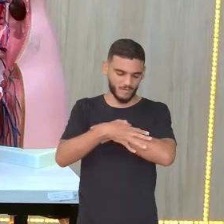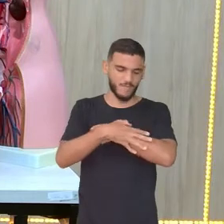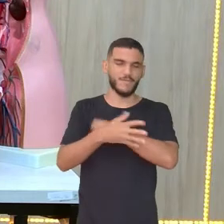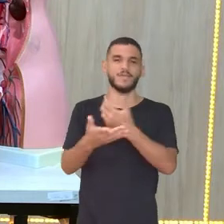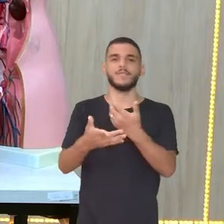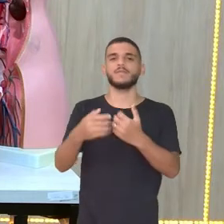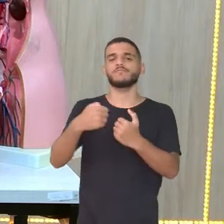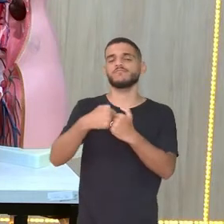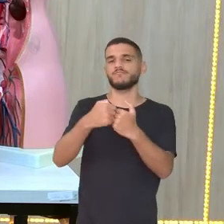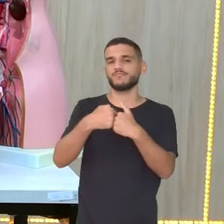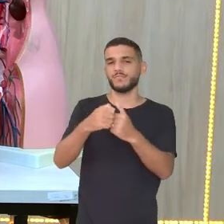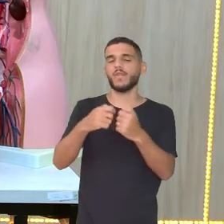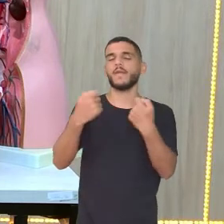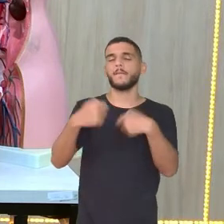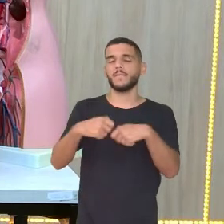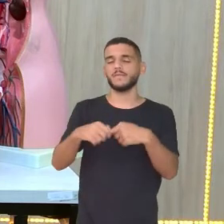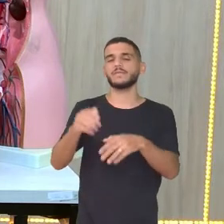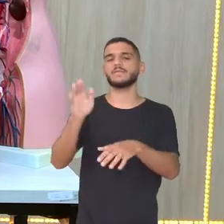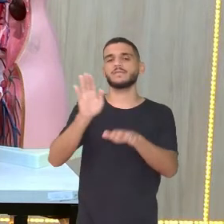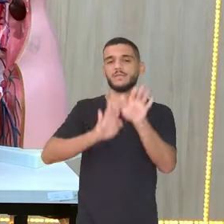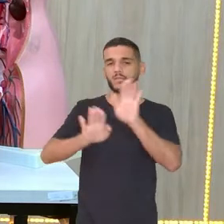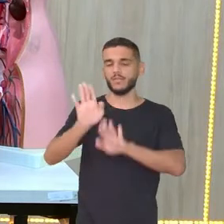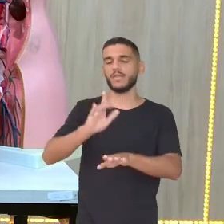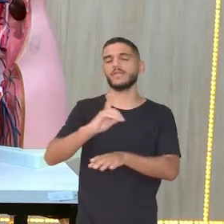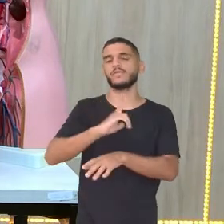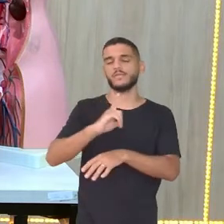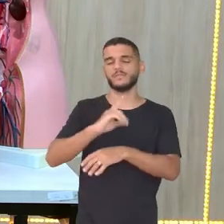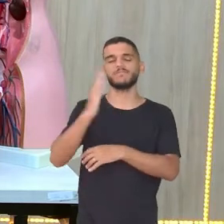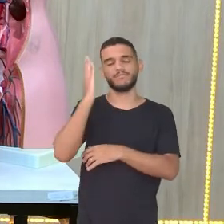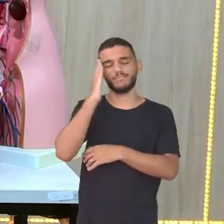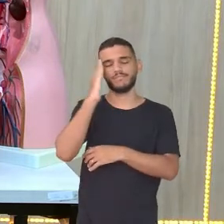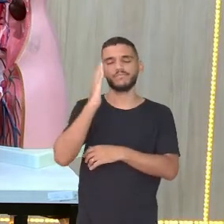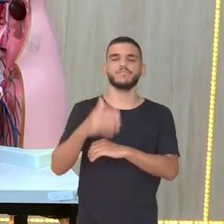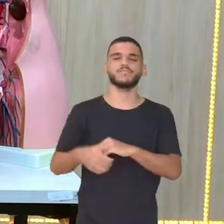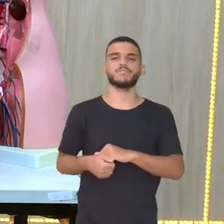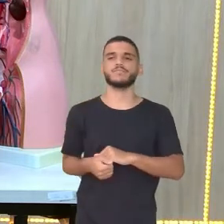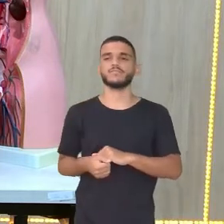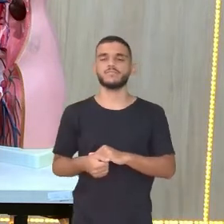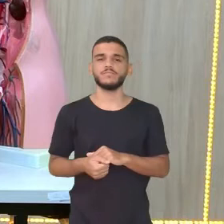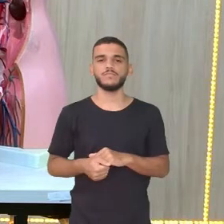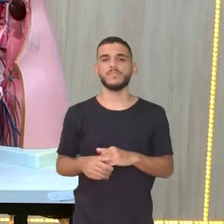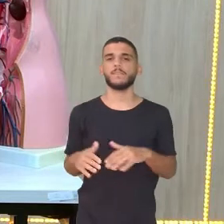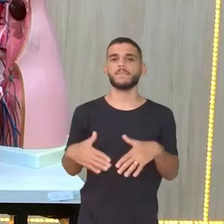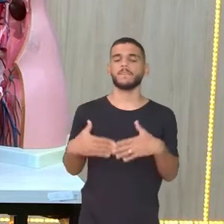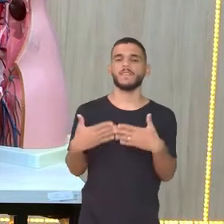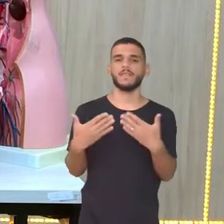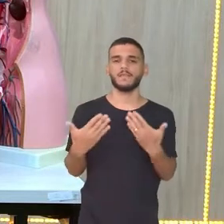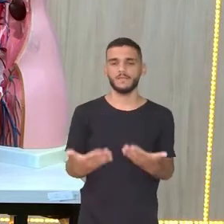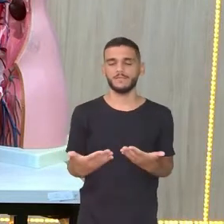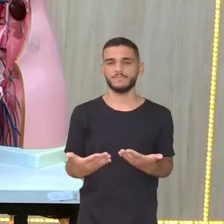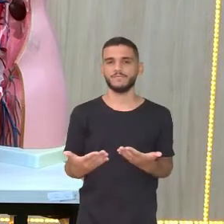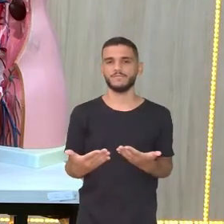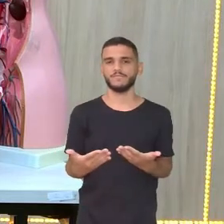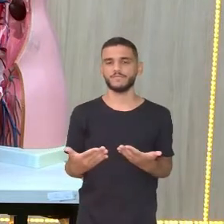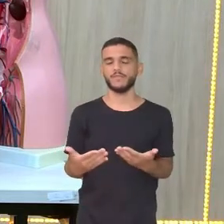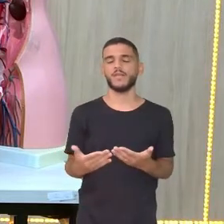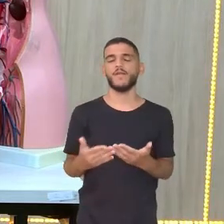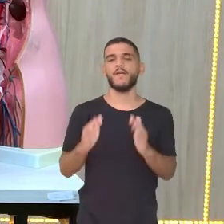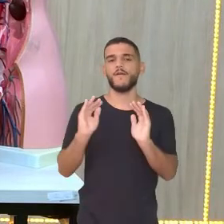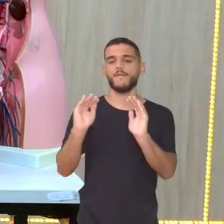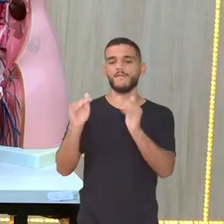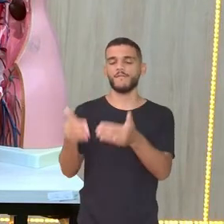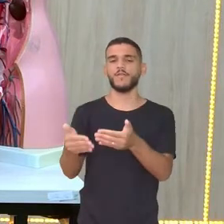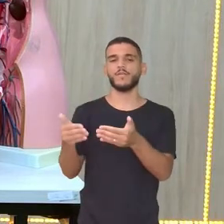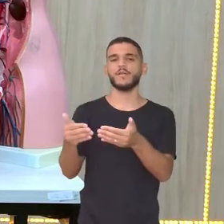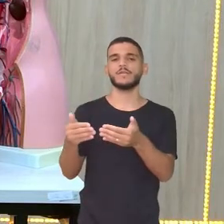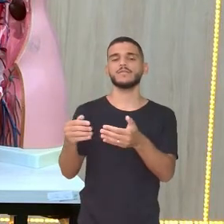cuidado em relação à quebra desses ossos. Né? Então, essa seria a questão em relação ao tecido ósseo.